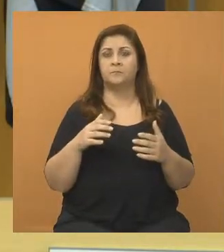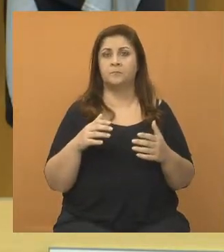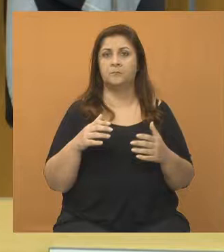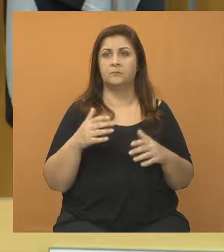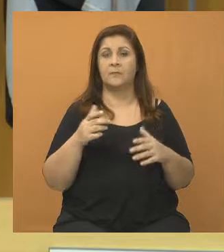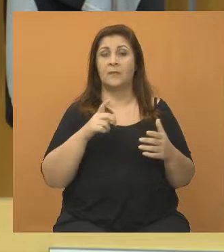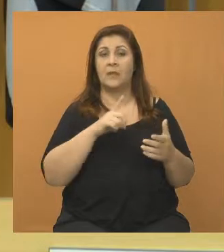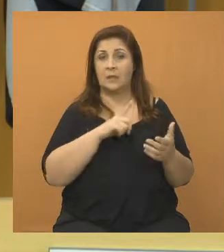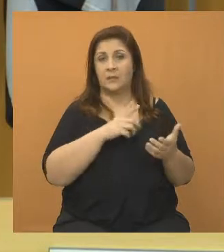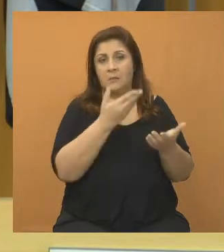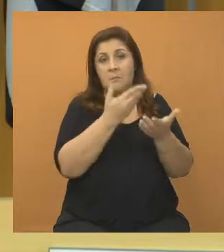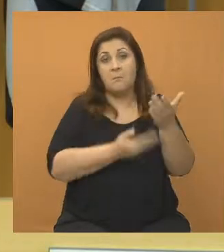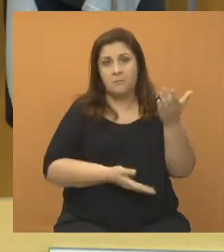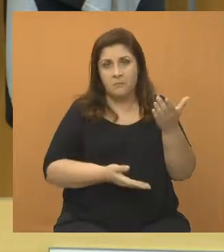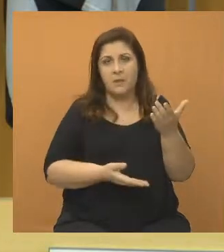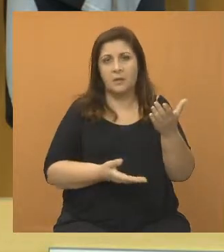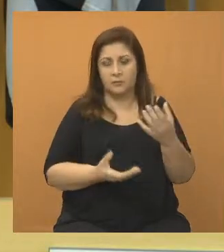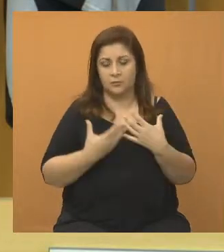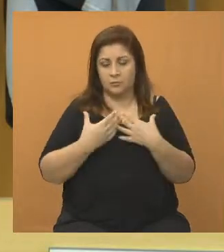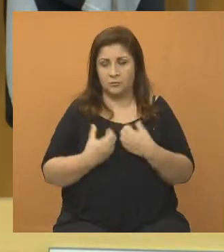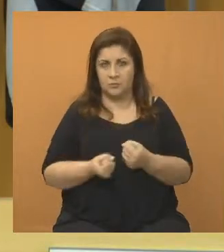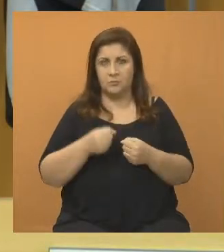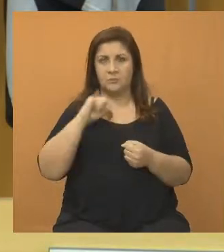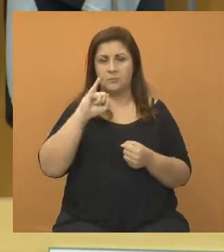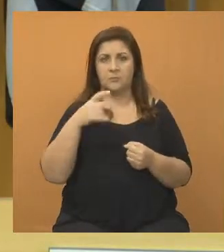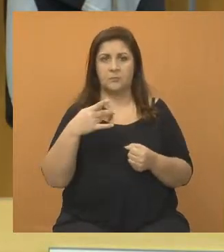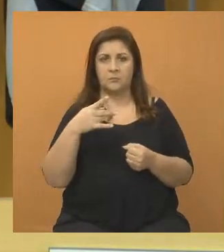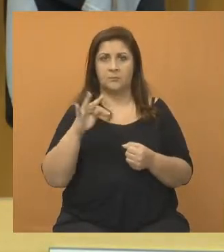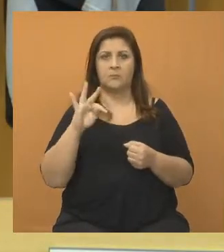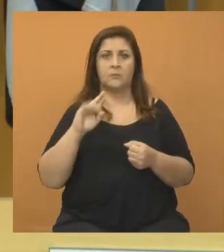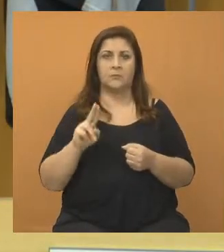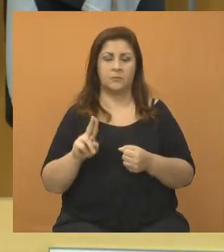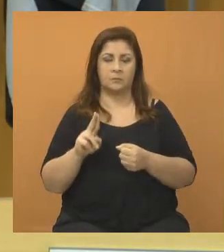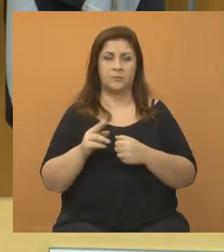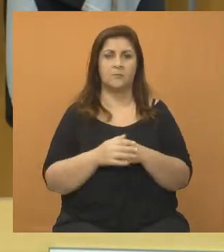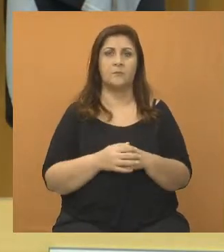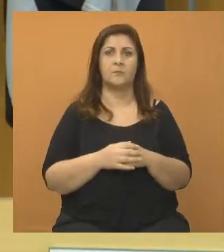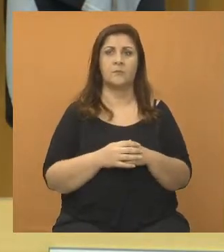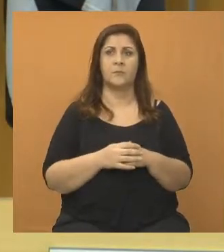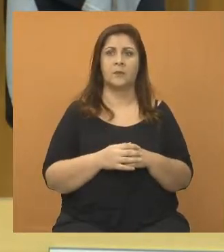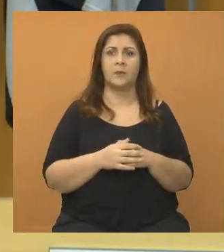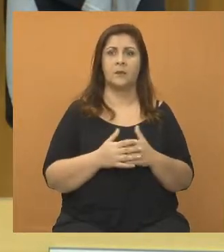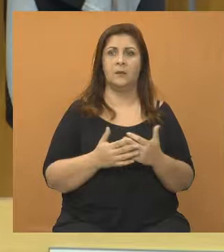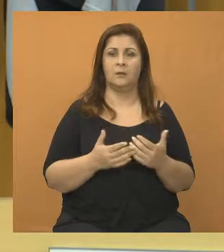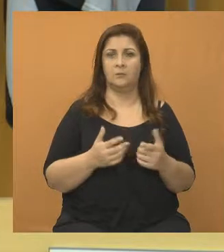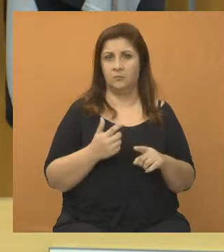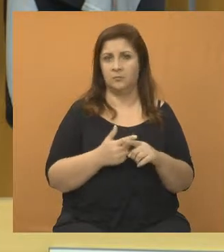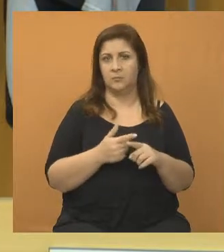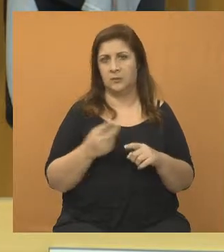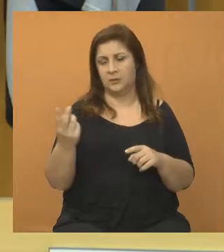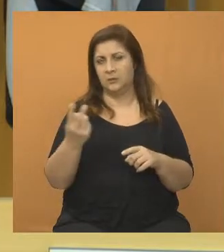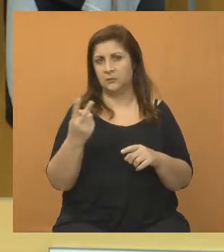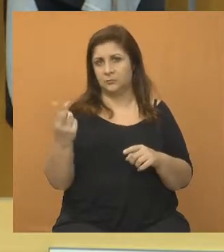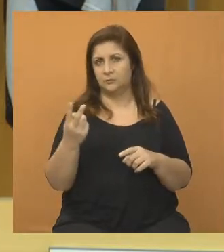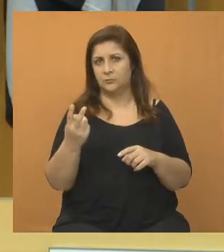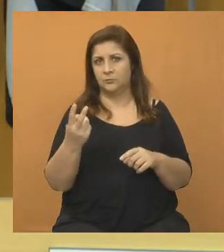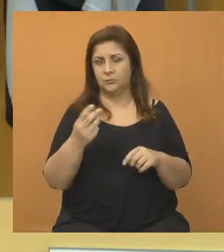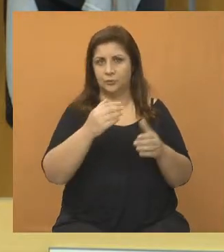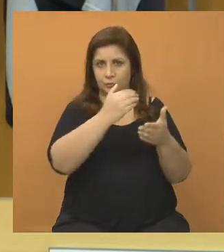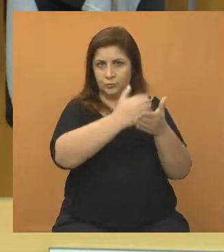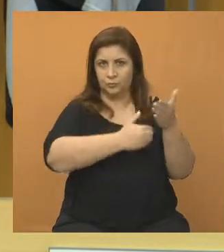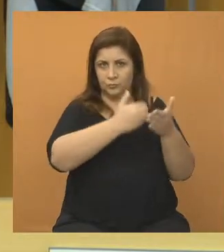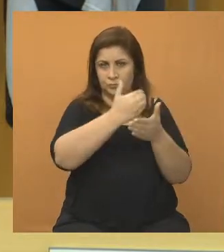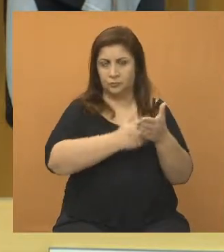haja uma perda de receita com as contribuições, com essas duas leis que